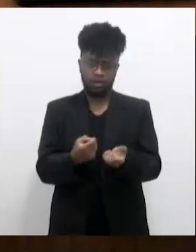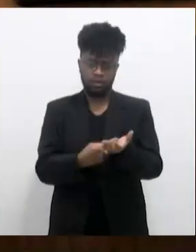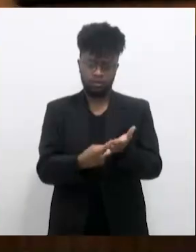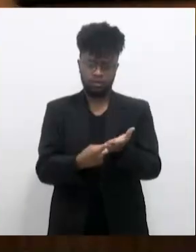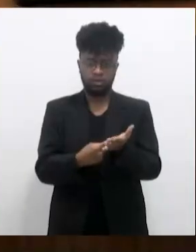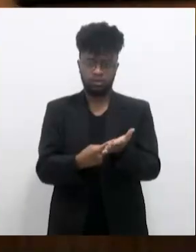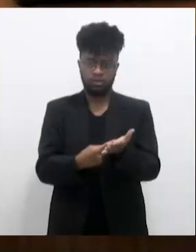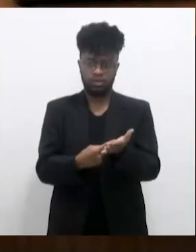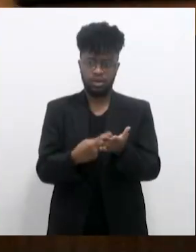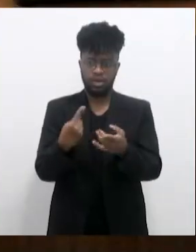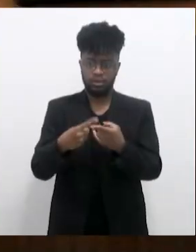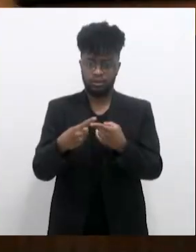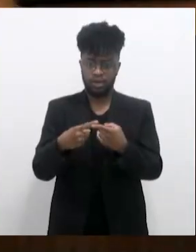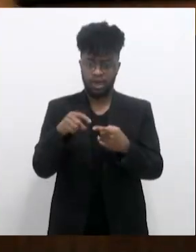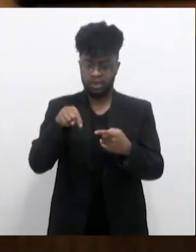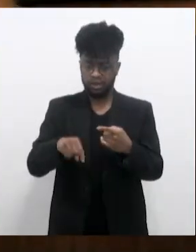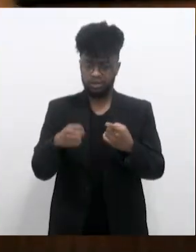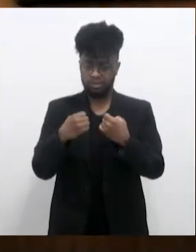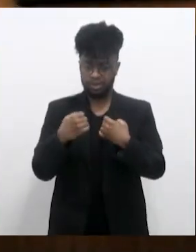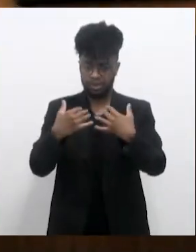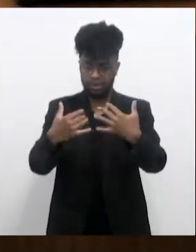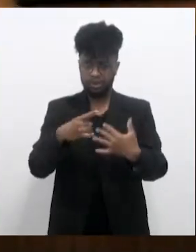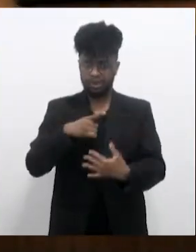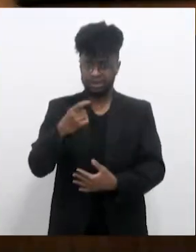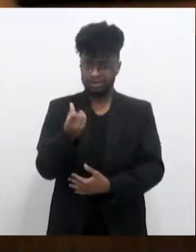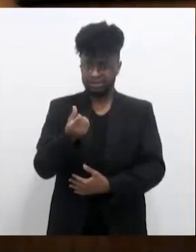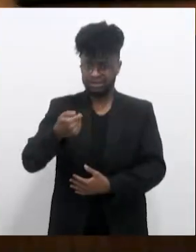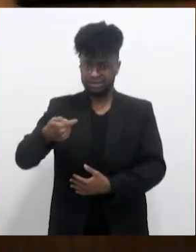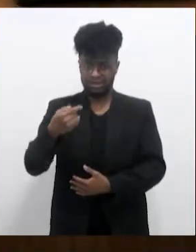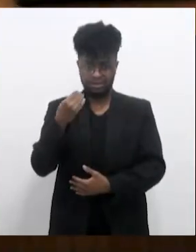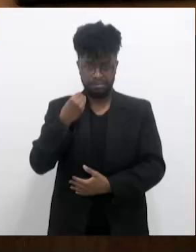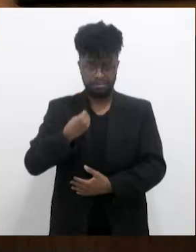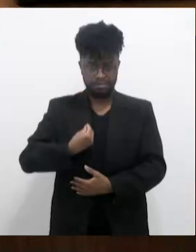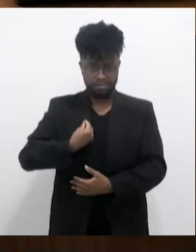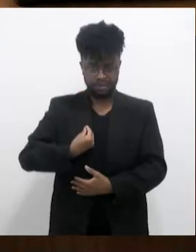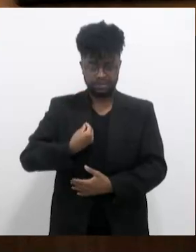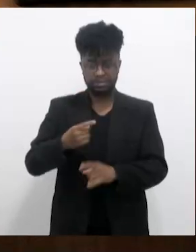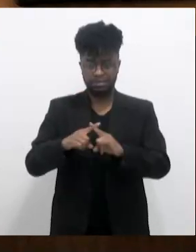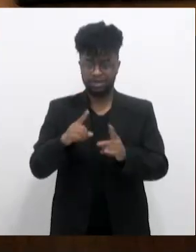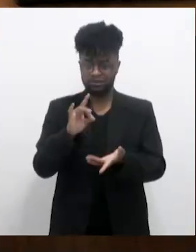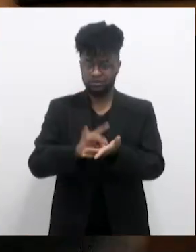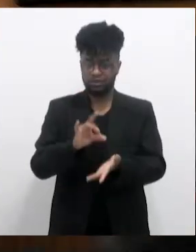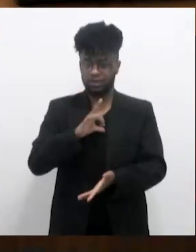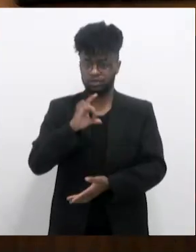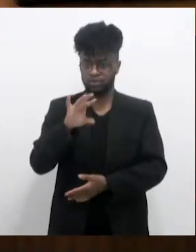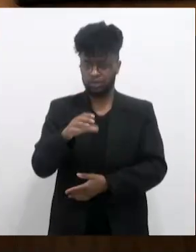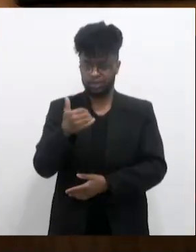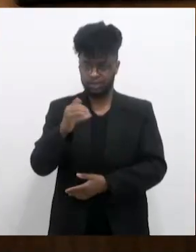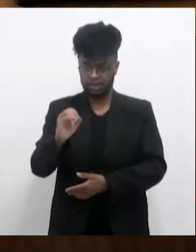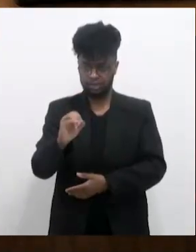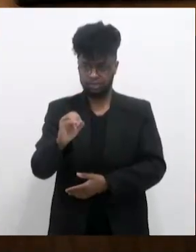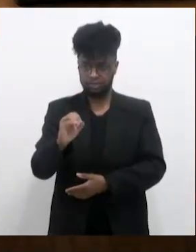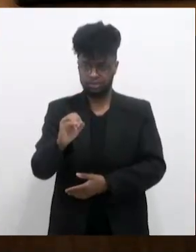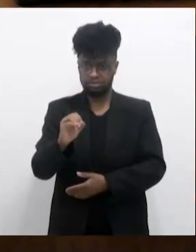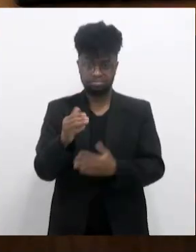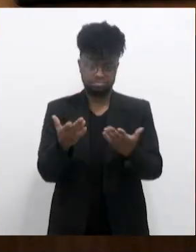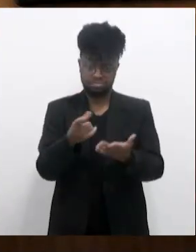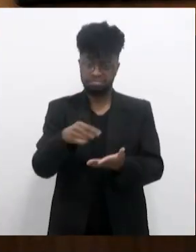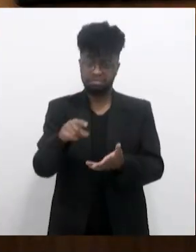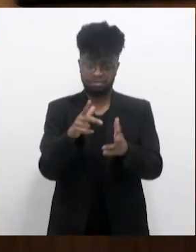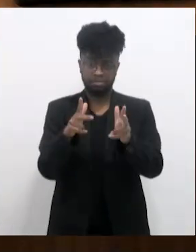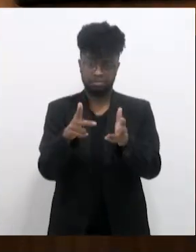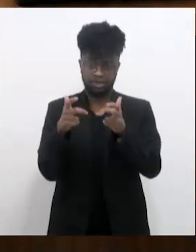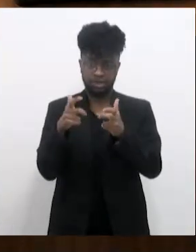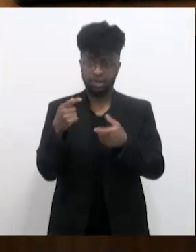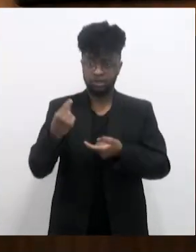que um plenário com 67 presentes, mas que na prática aqui tem 10, e aqui você vê que as